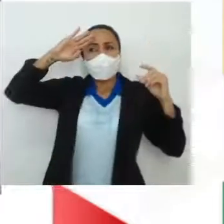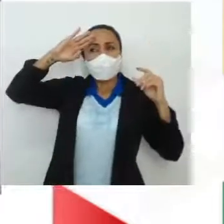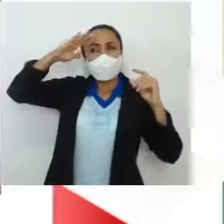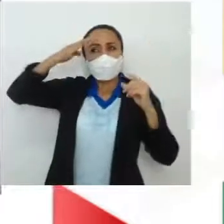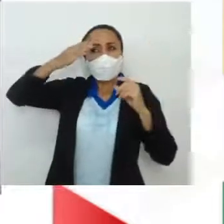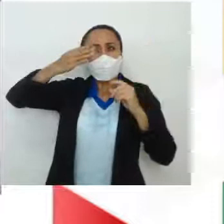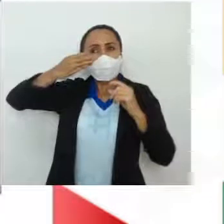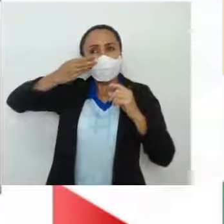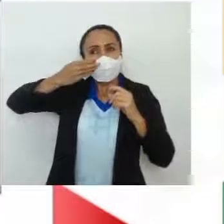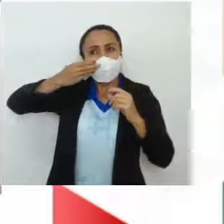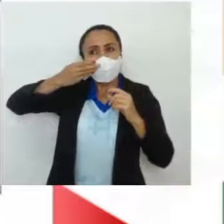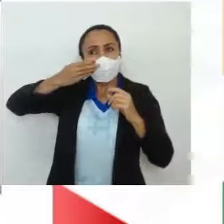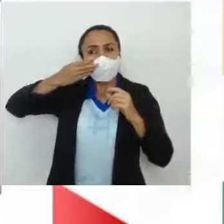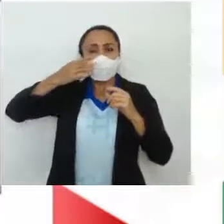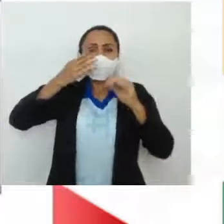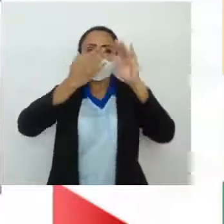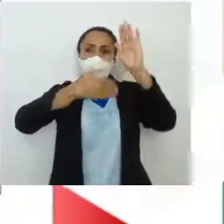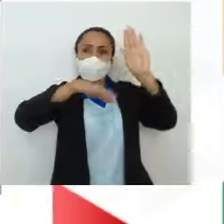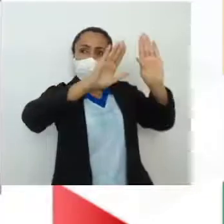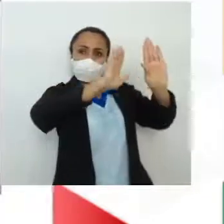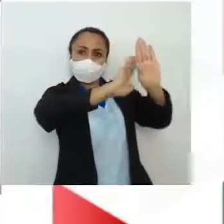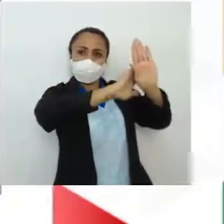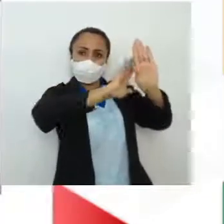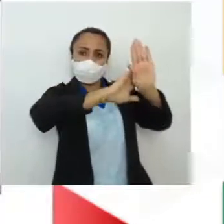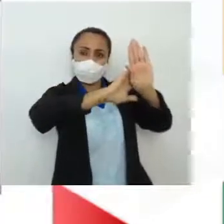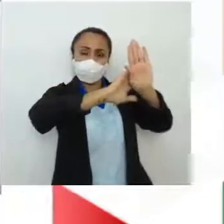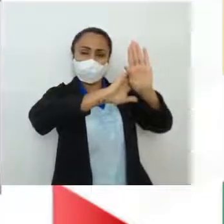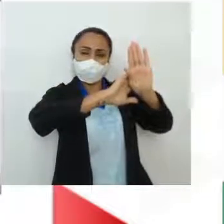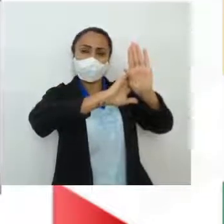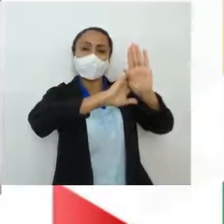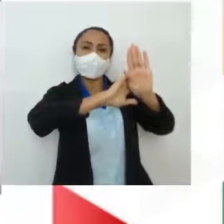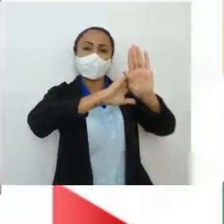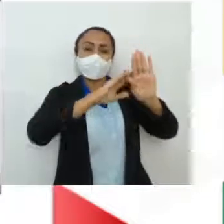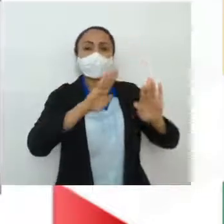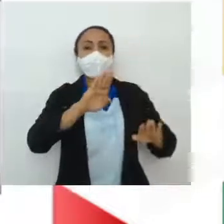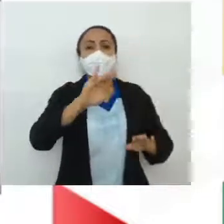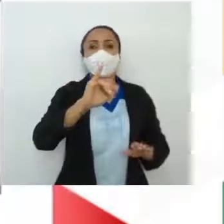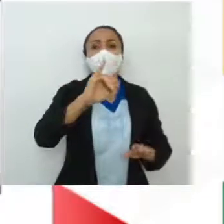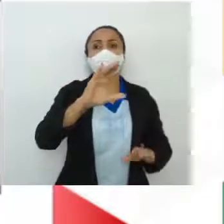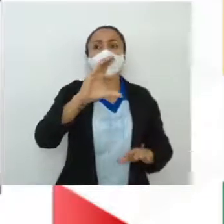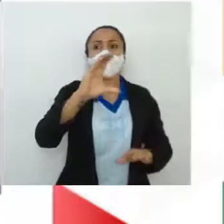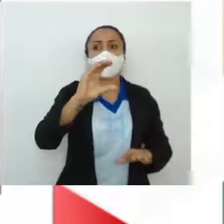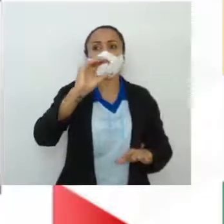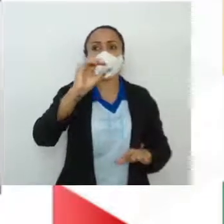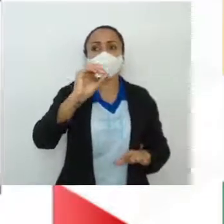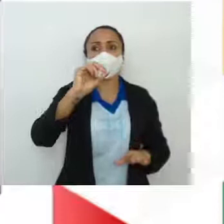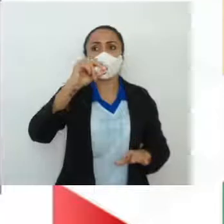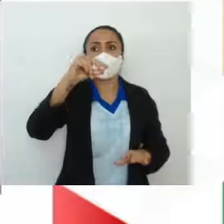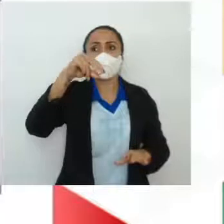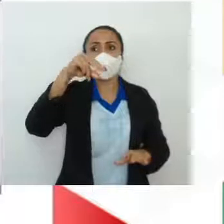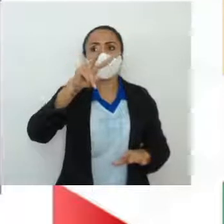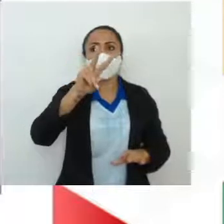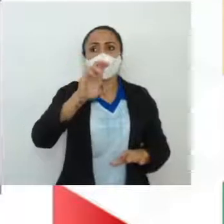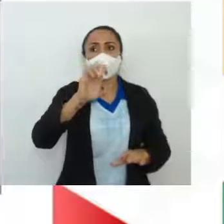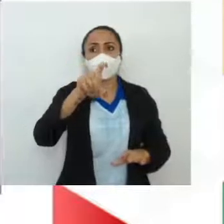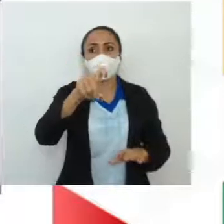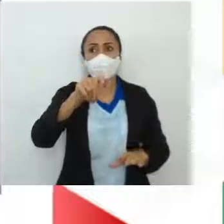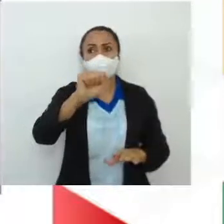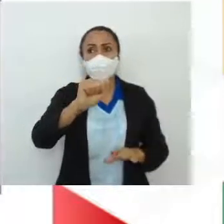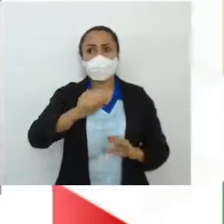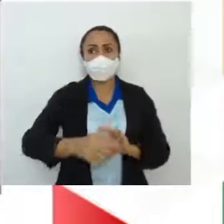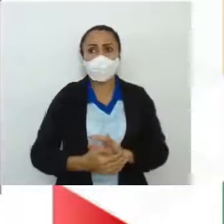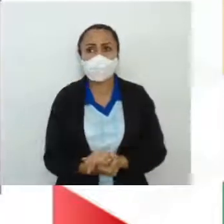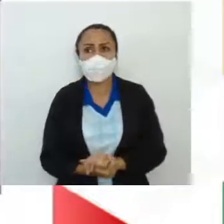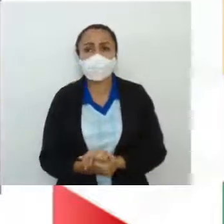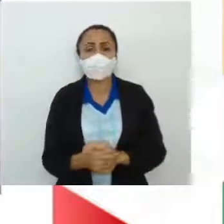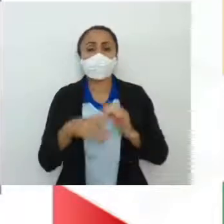situa atrás da íris e é uma lente biconvexa, que vai orientar a passagem da